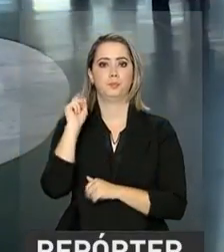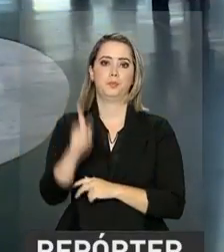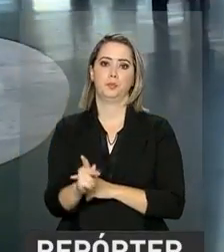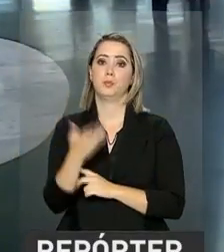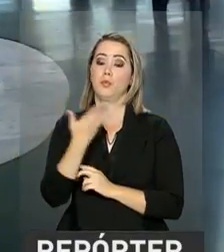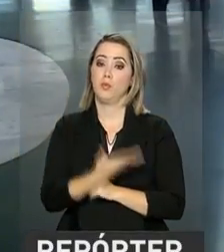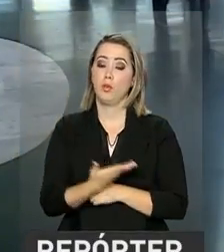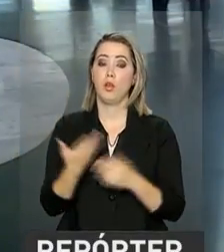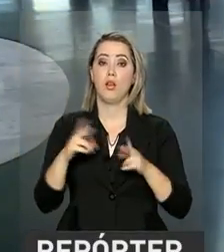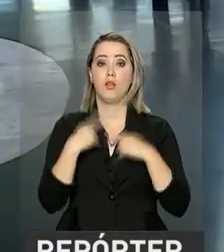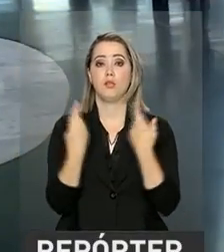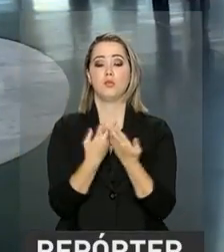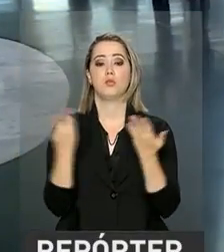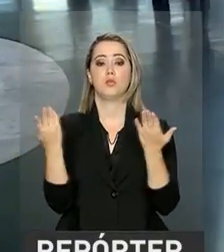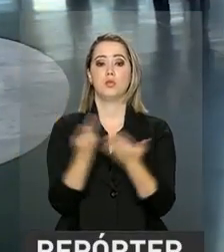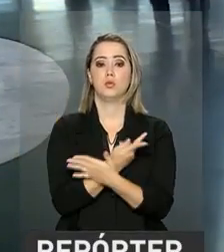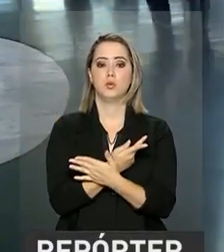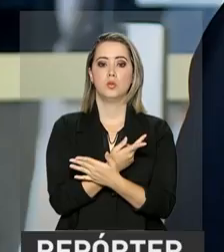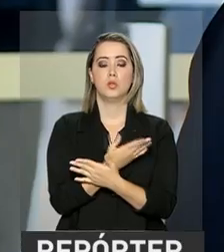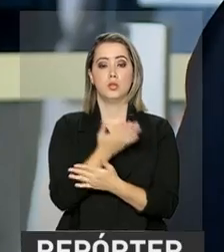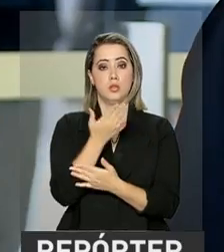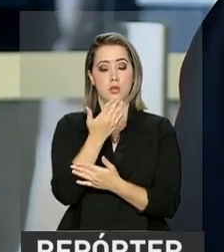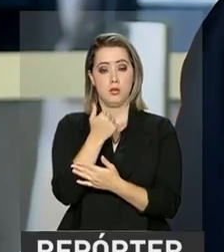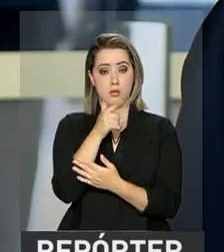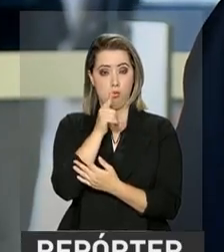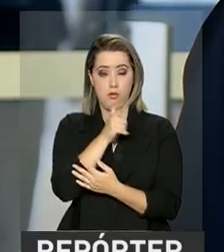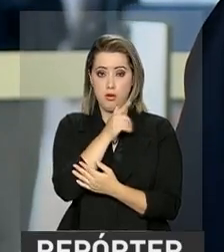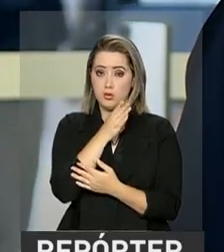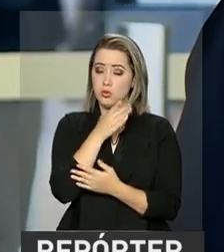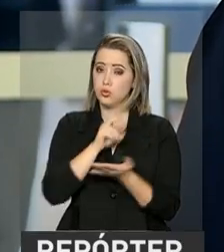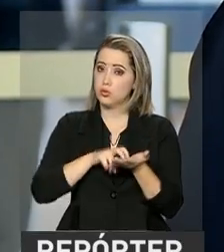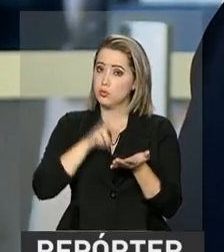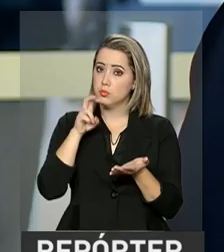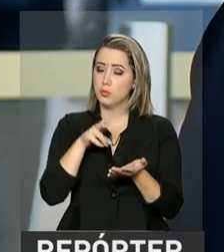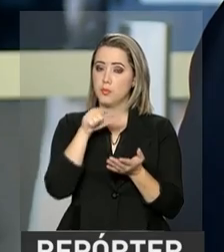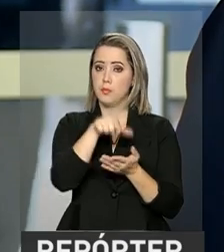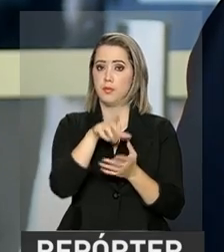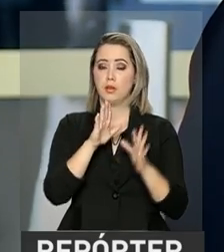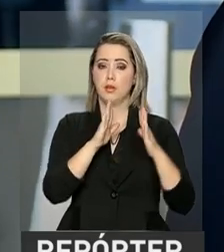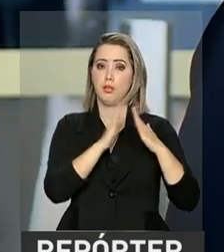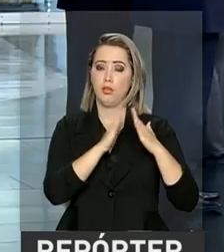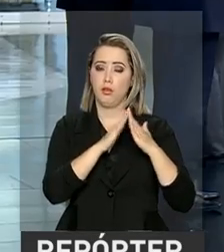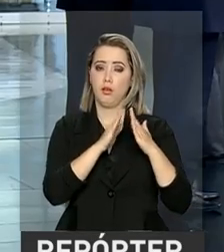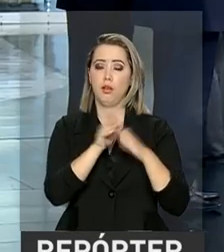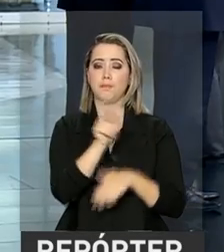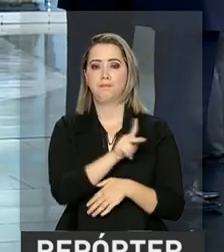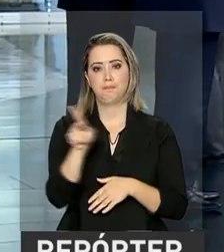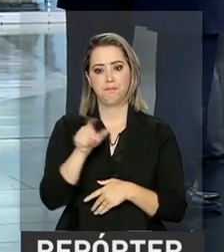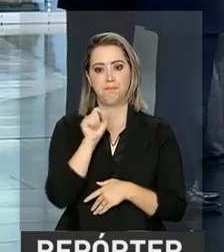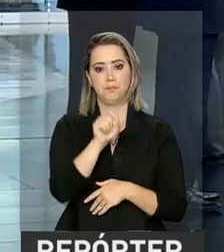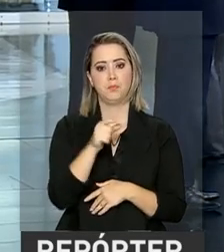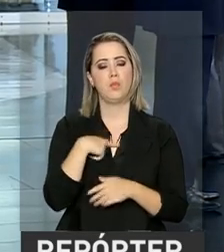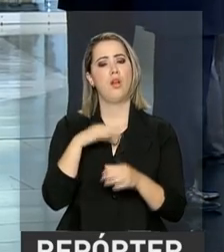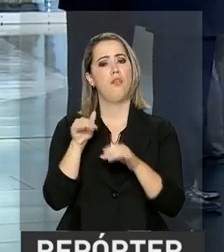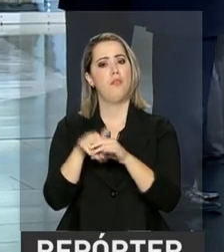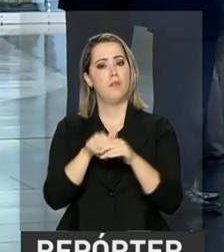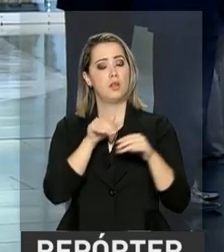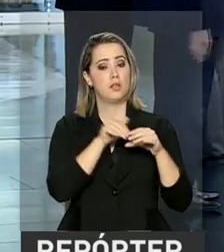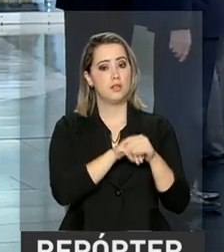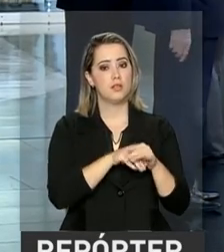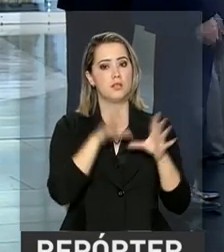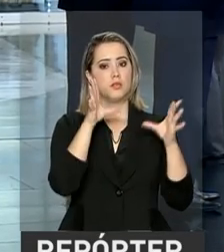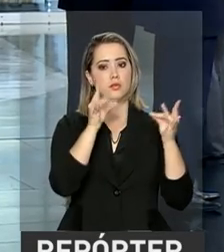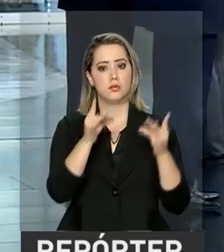reunião aconteceu durante um café da manhã no palácio do jaburu com a votação dos destaques concluída ontem na comissão